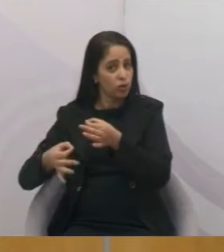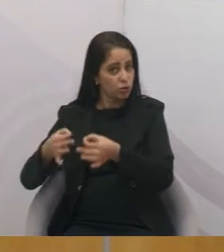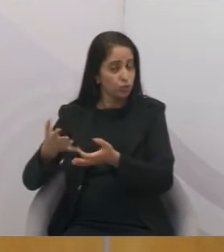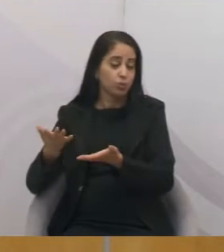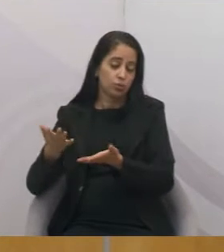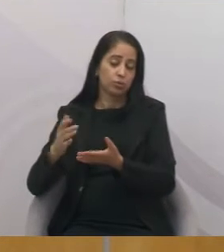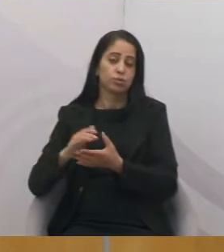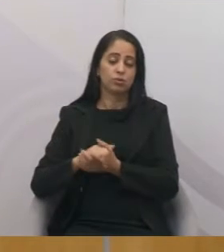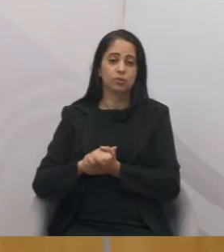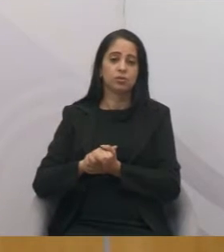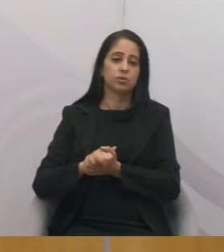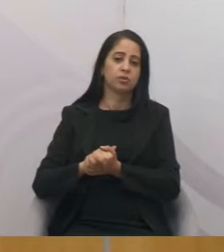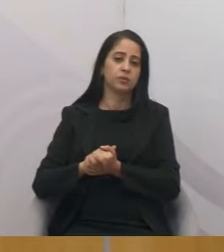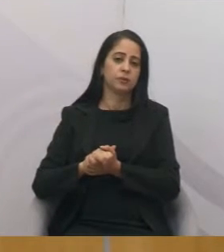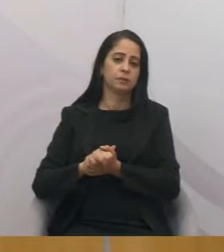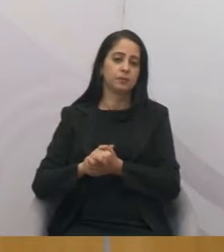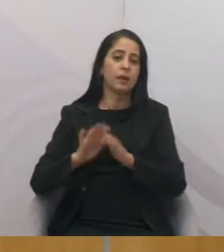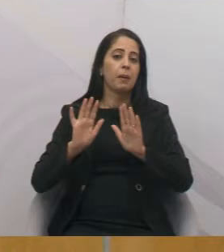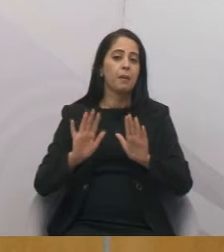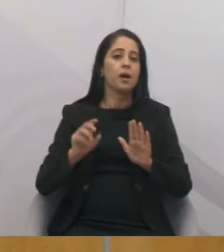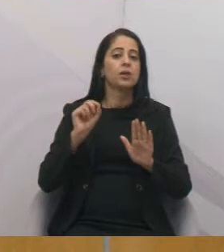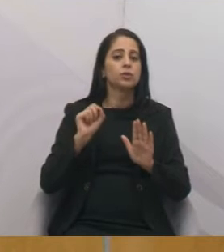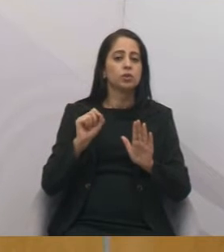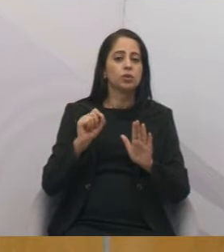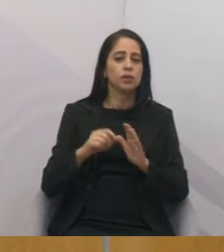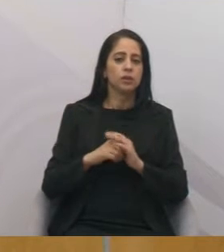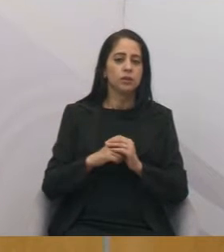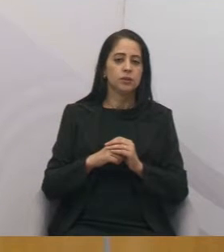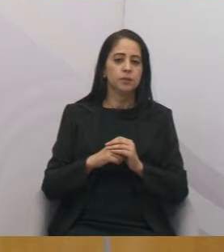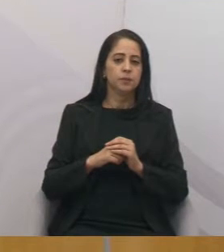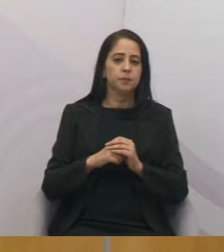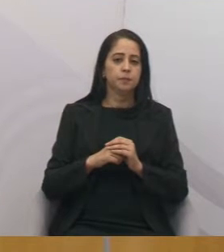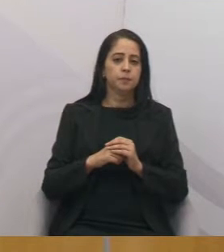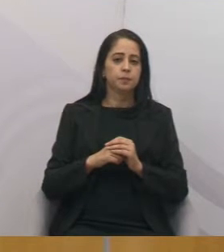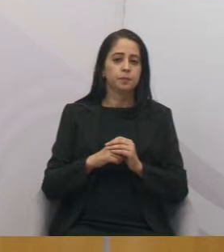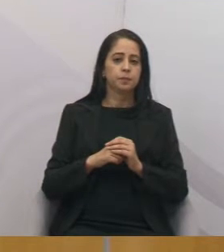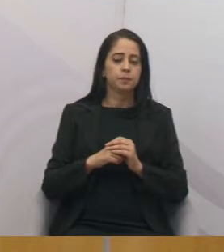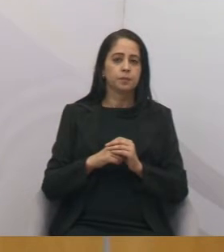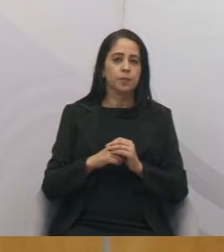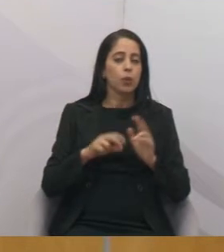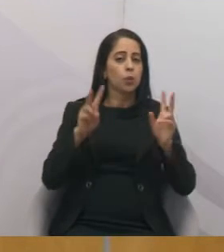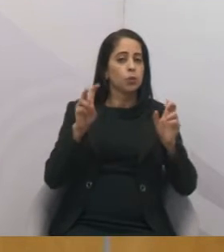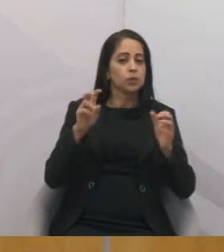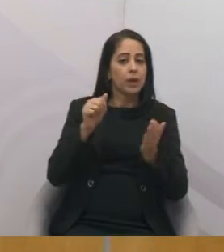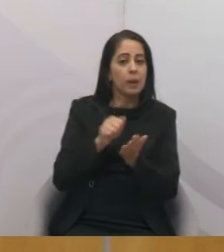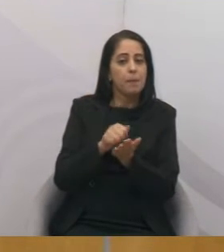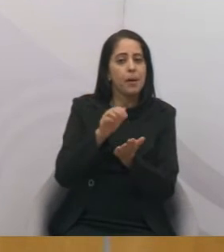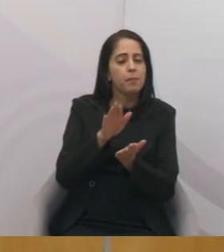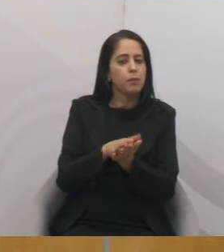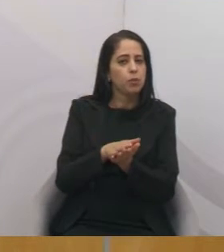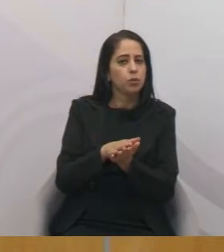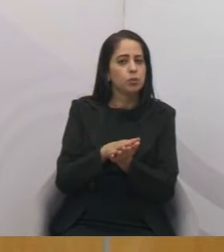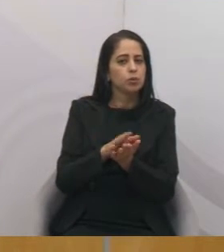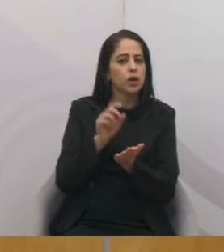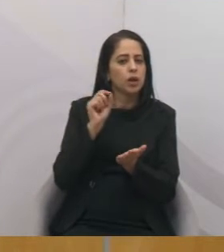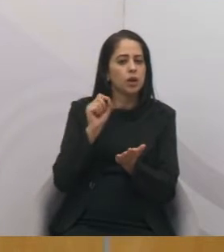ser feito, né? Mas eu não vi a respeito das multas sendo